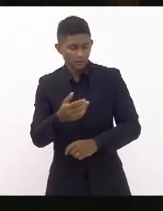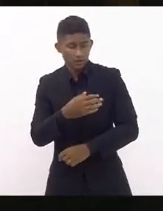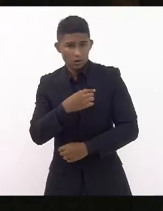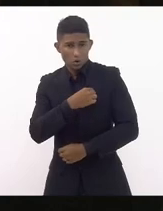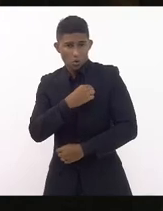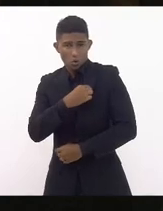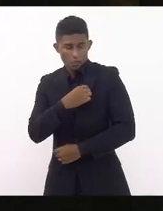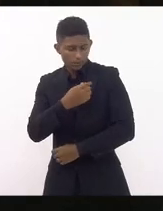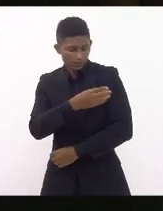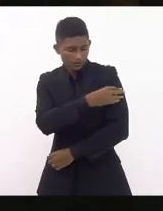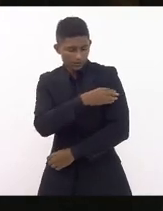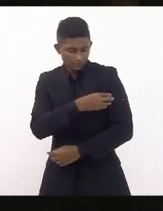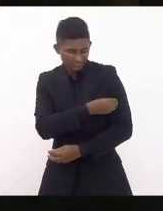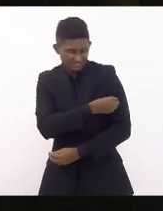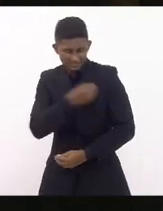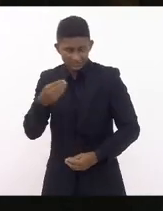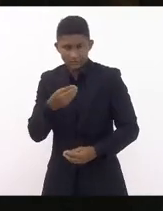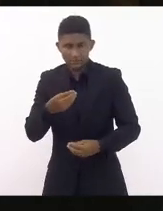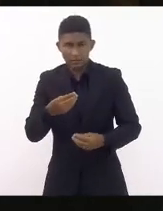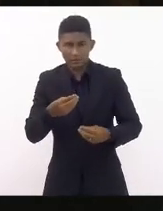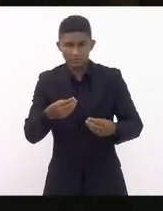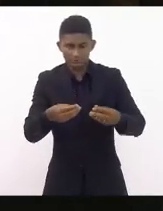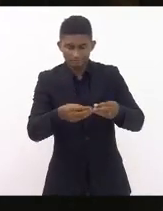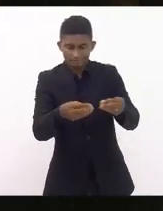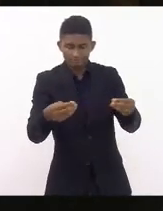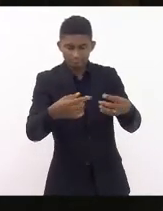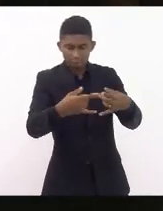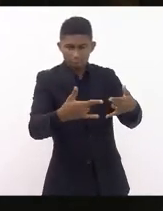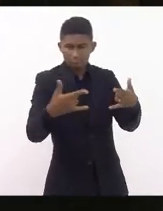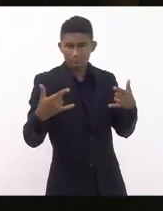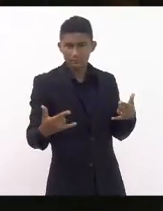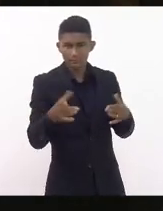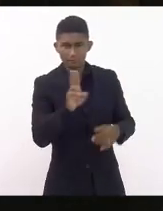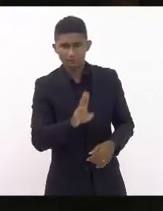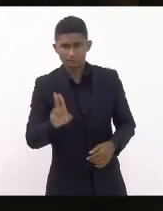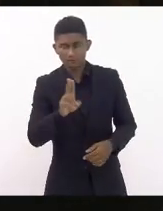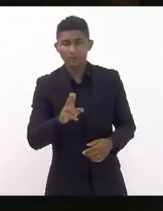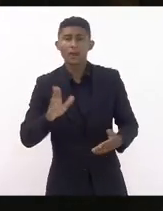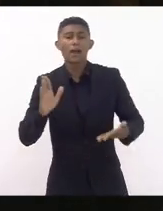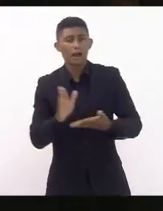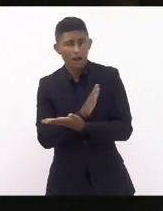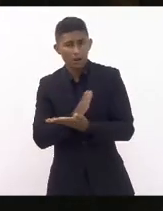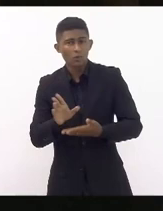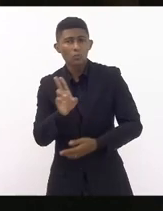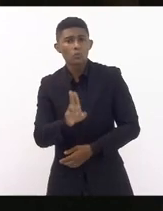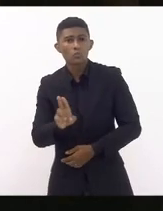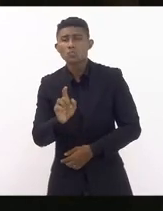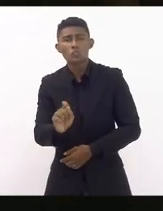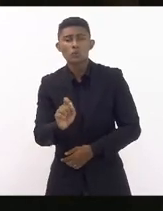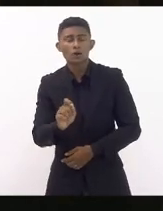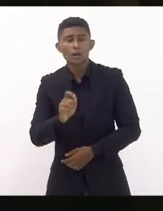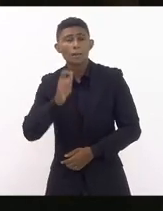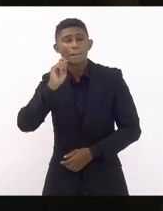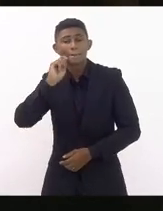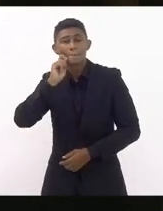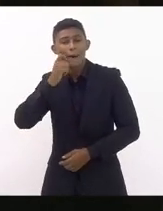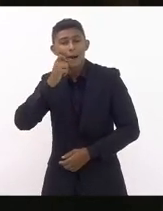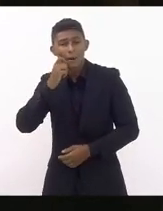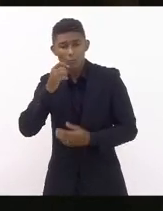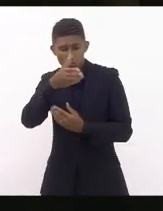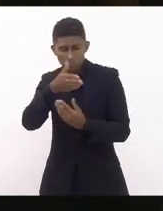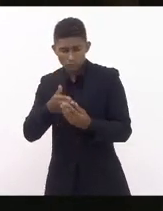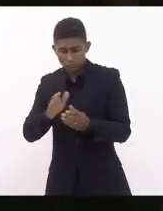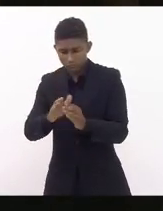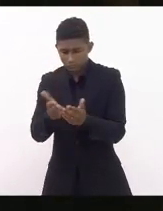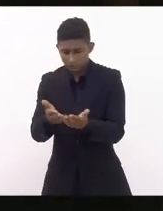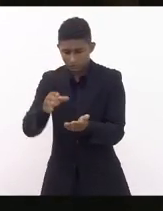para usar como absorvente íntimo e outras chegam a usar miolo de pão para tentar